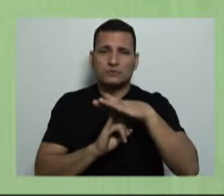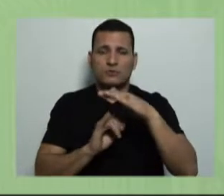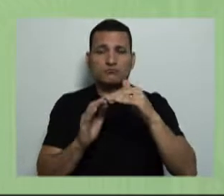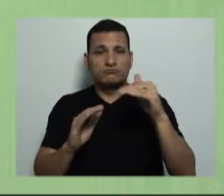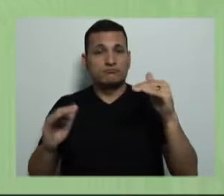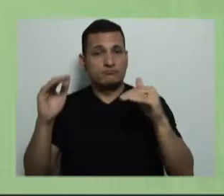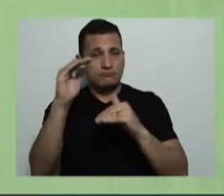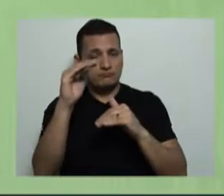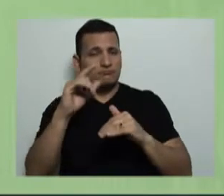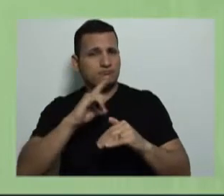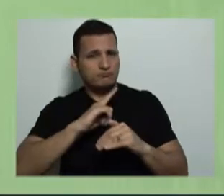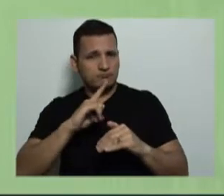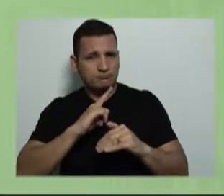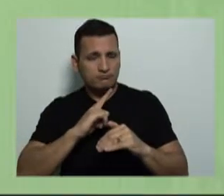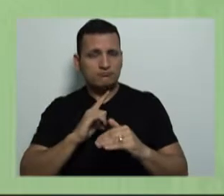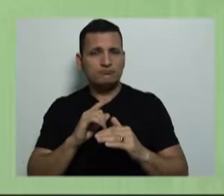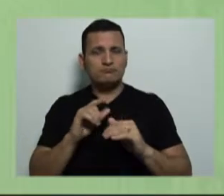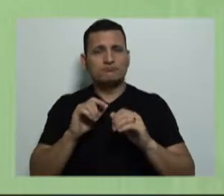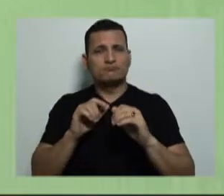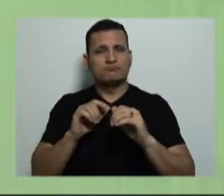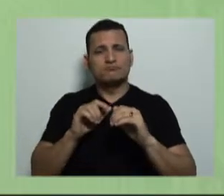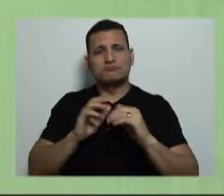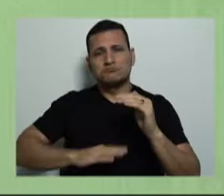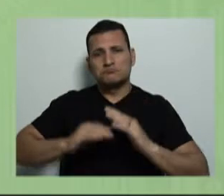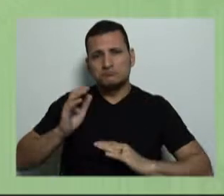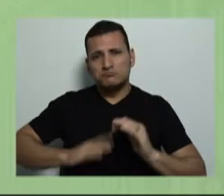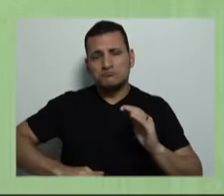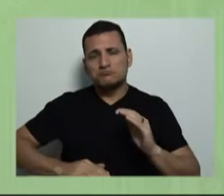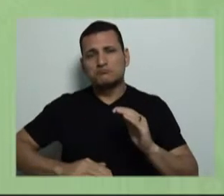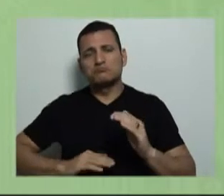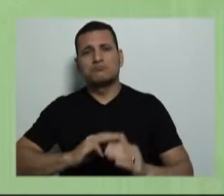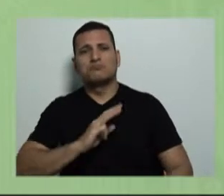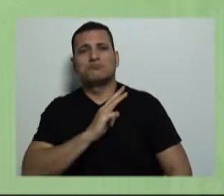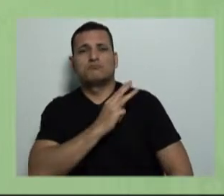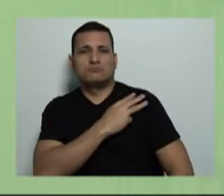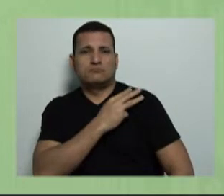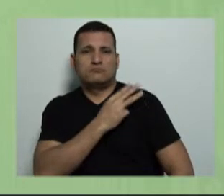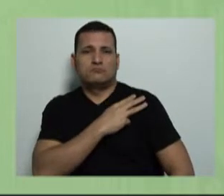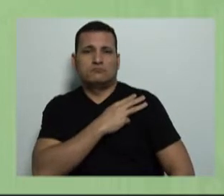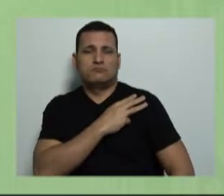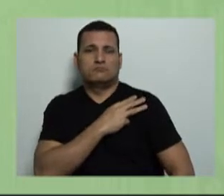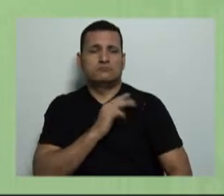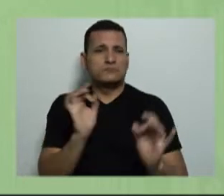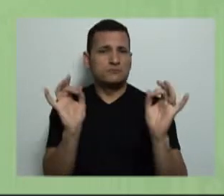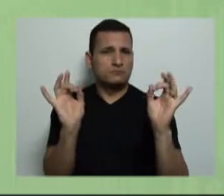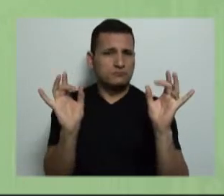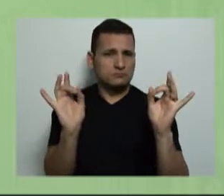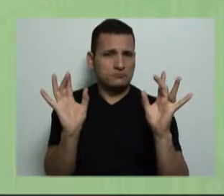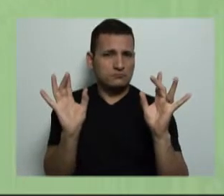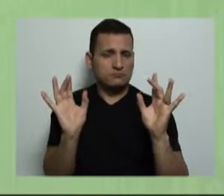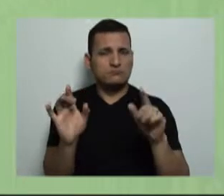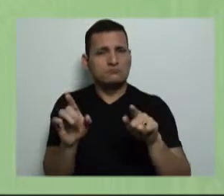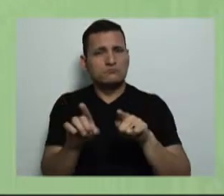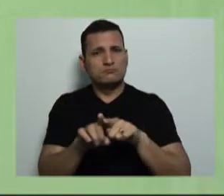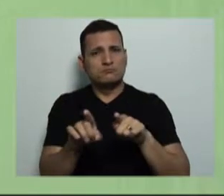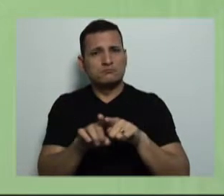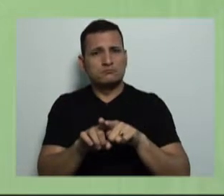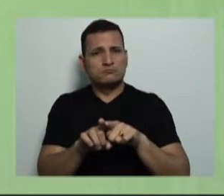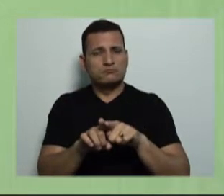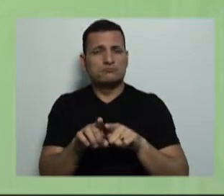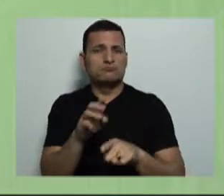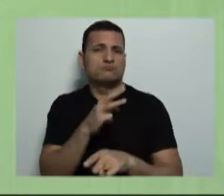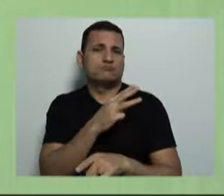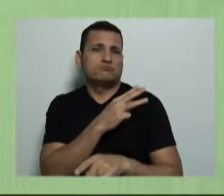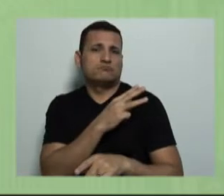superior, de educação profissional, de ensino médio, da educação especial e dos anos finais do ensino